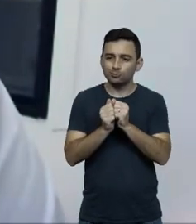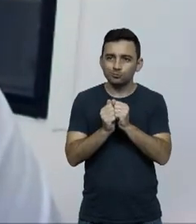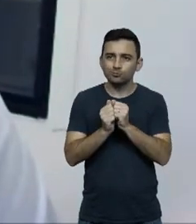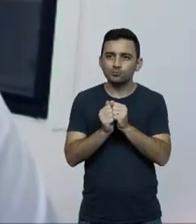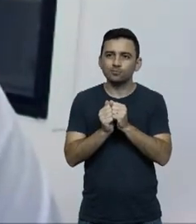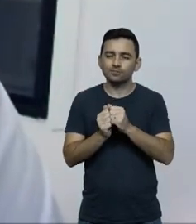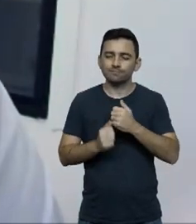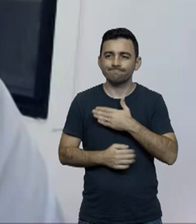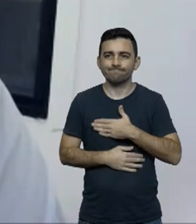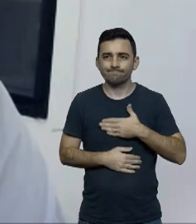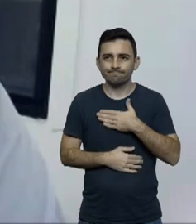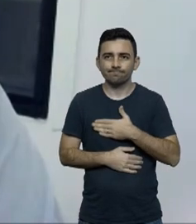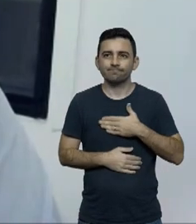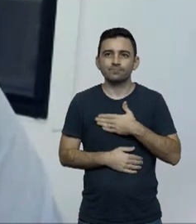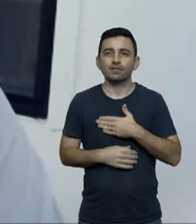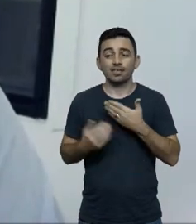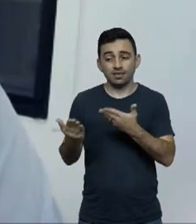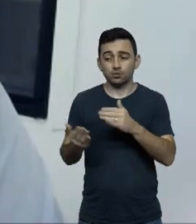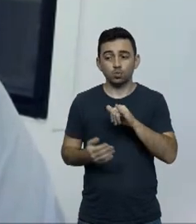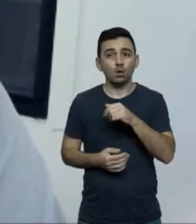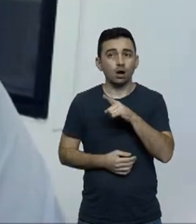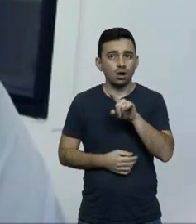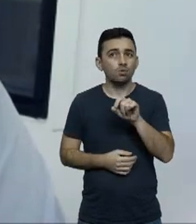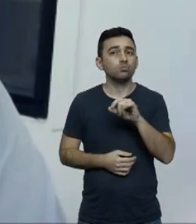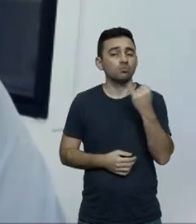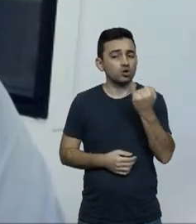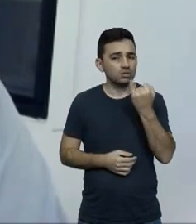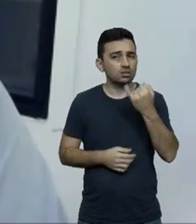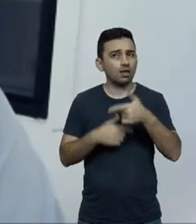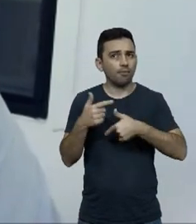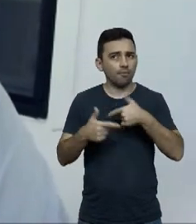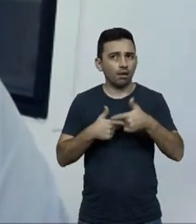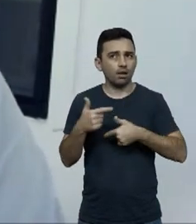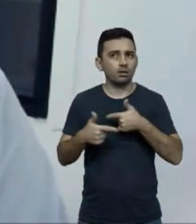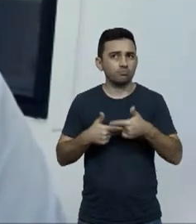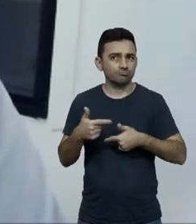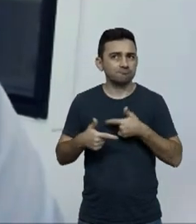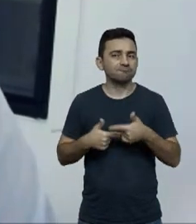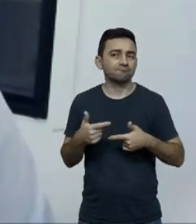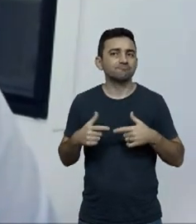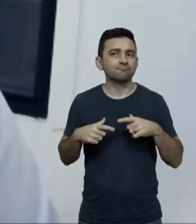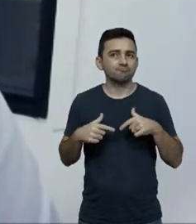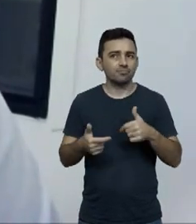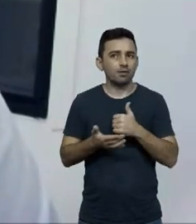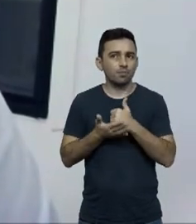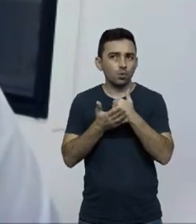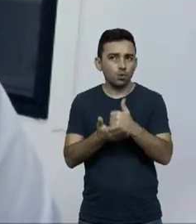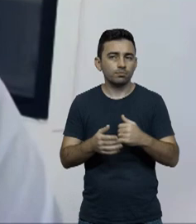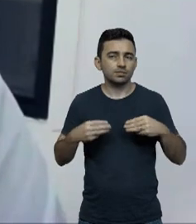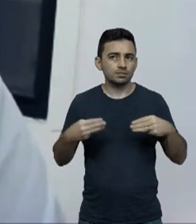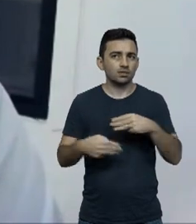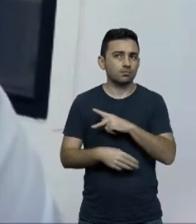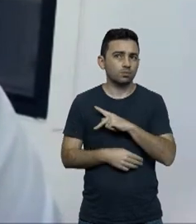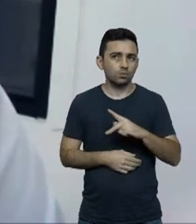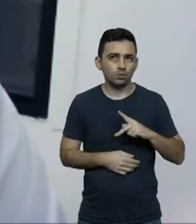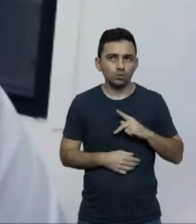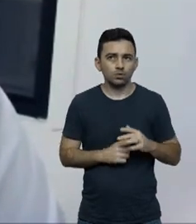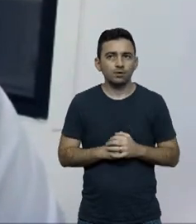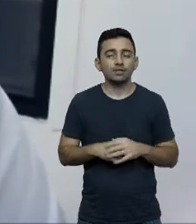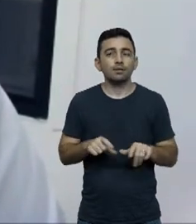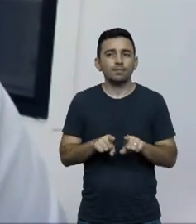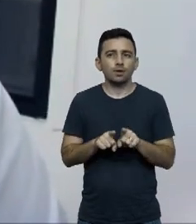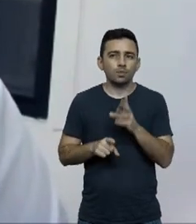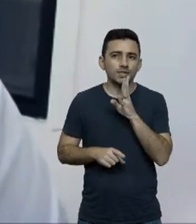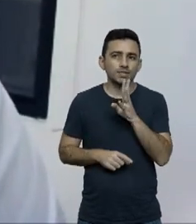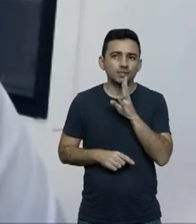com João botega que vem também desempenhando um excelente trabalho à frente do Centro de Apoio ministério eu estou conhecendo aqui